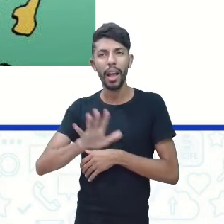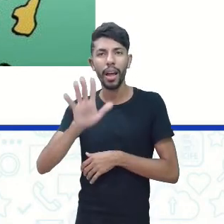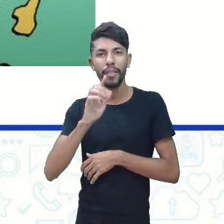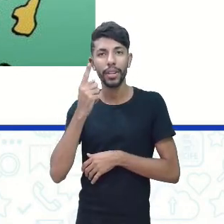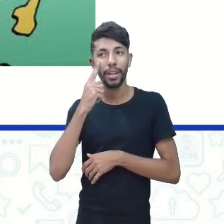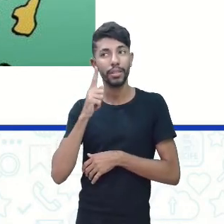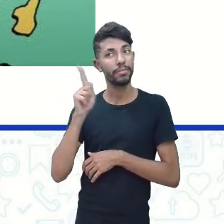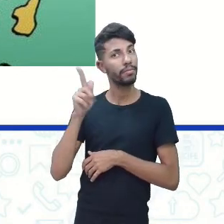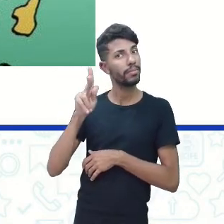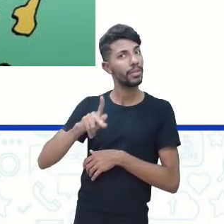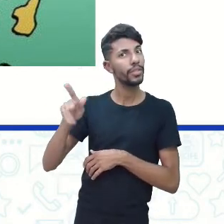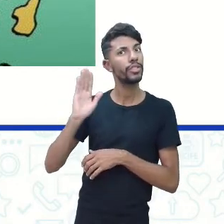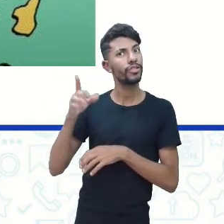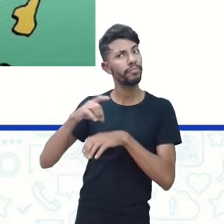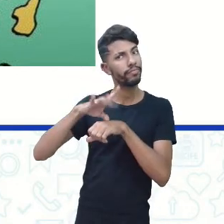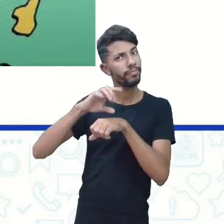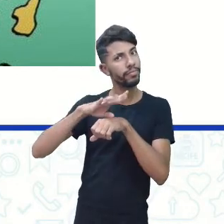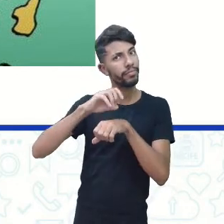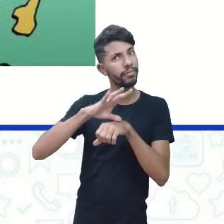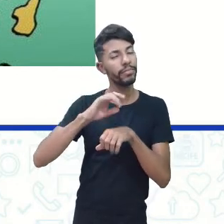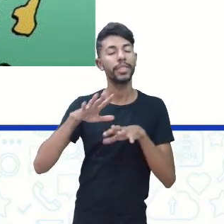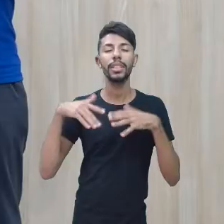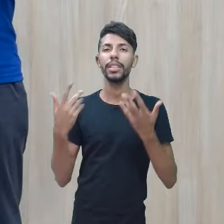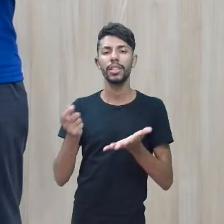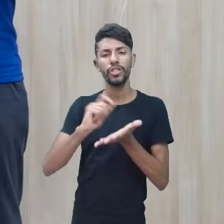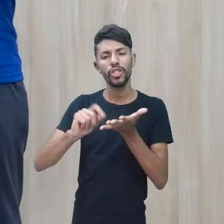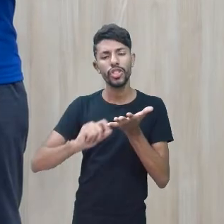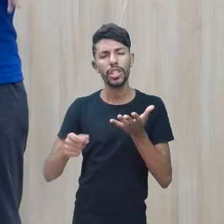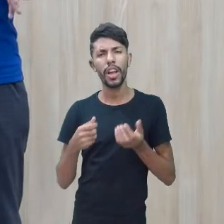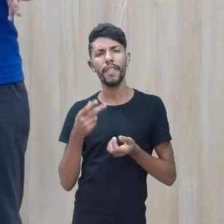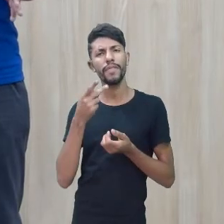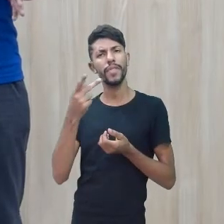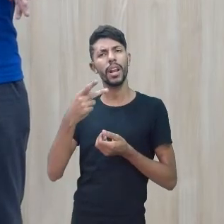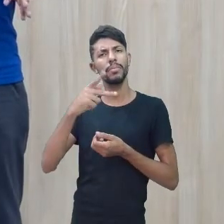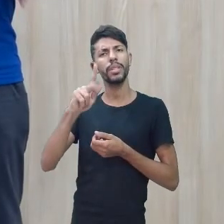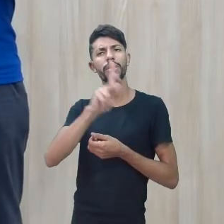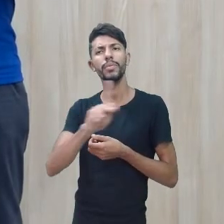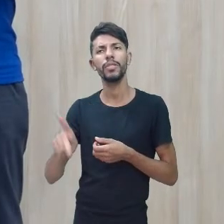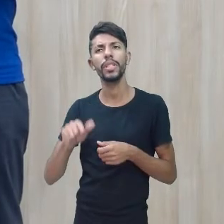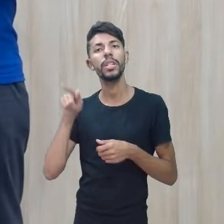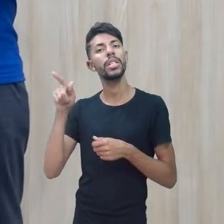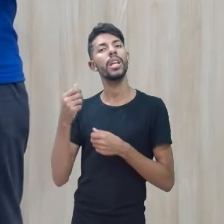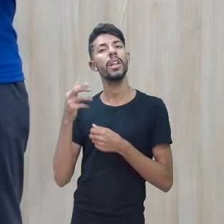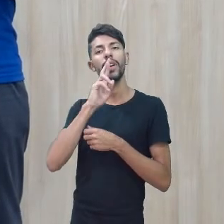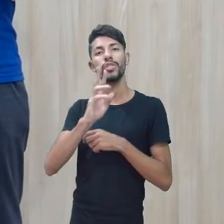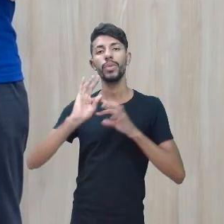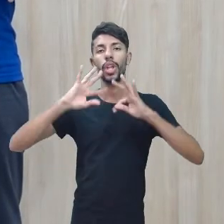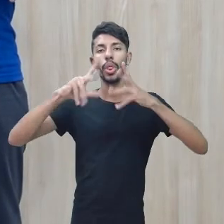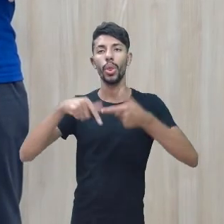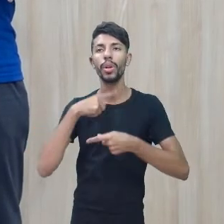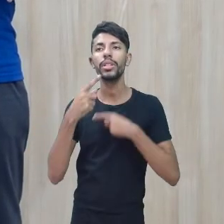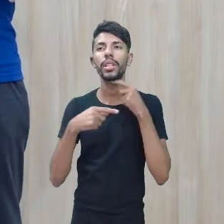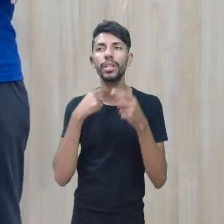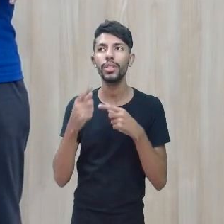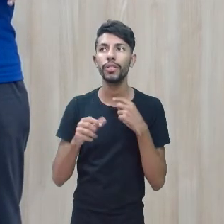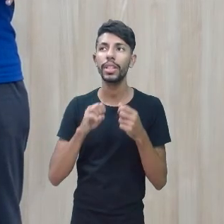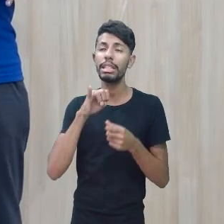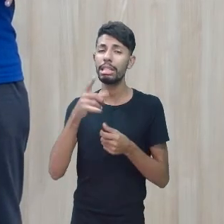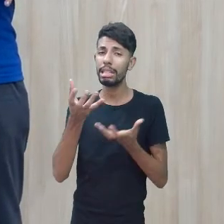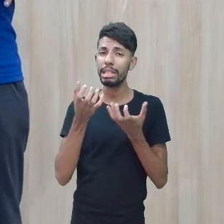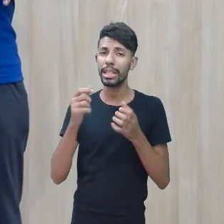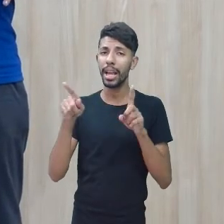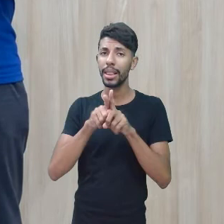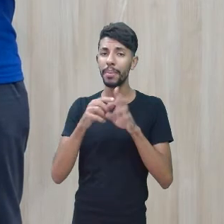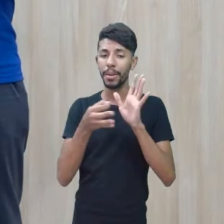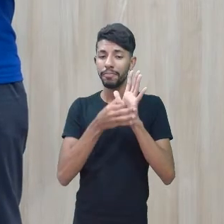várias dicas. Escreve, chega lá, fala junto com o seu professor, que ele vai tirar todas as suas dúvidas. Se quiser deixar aqui no nosso vídeo